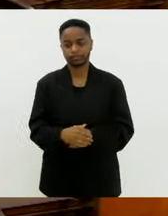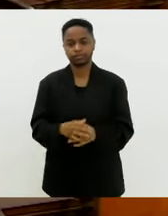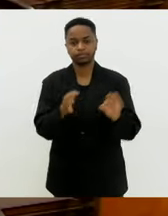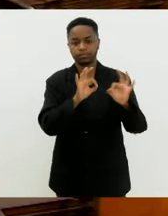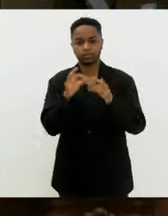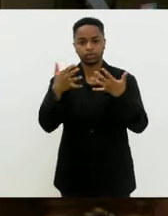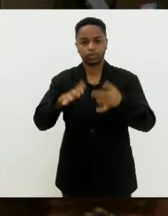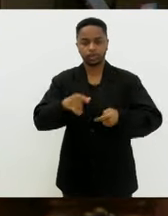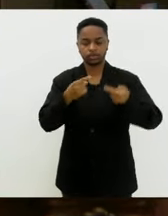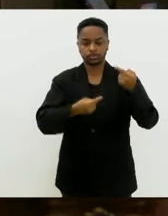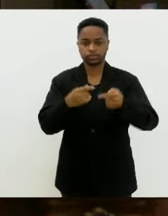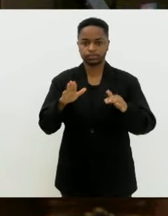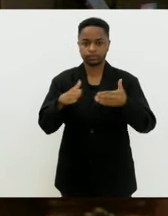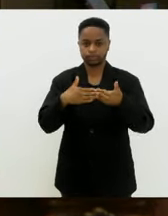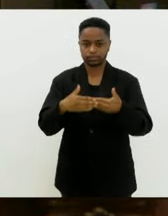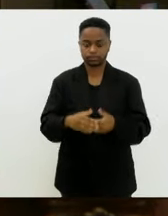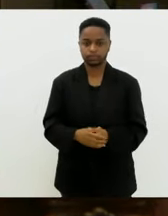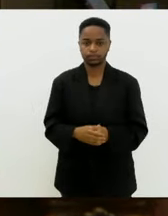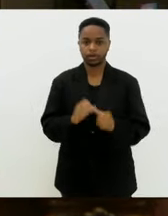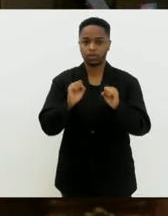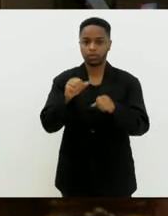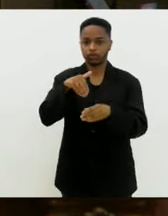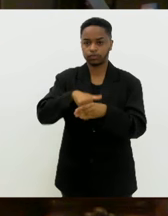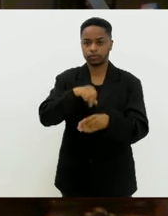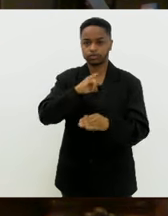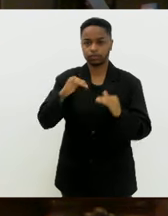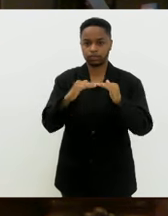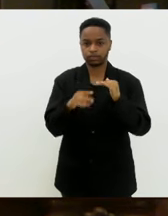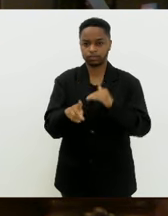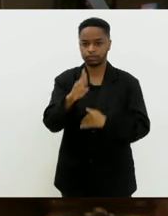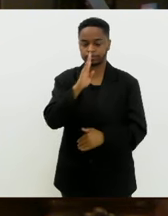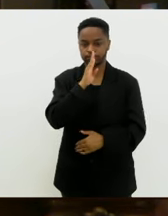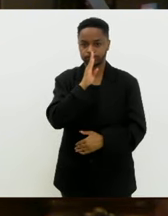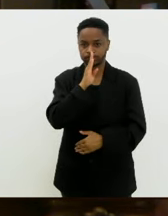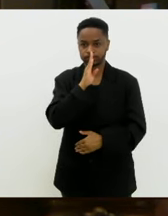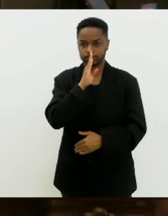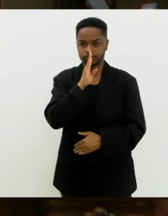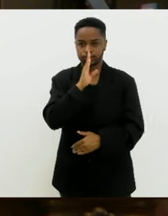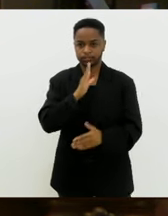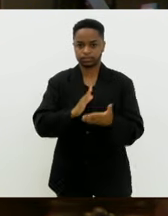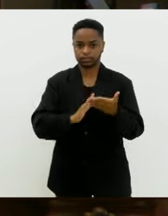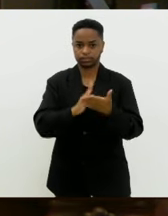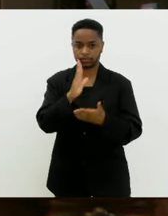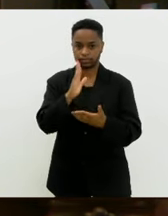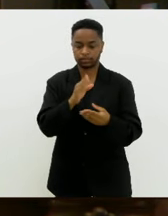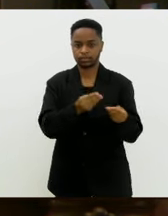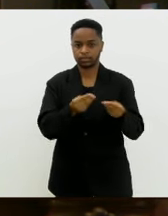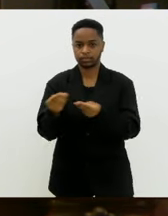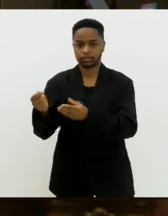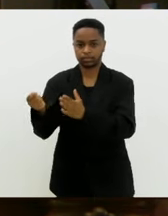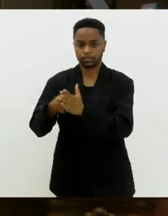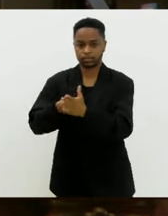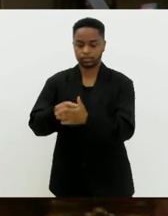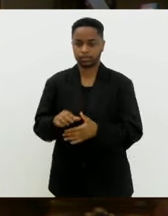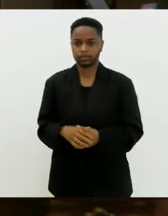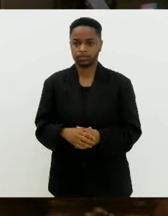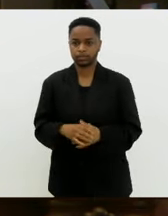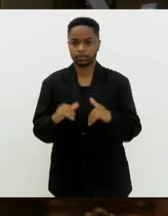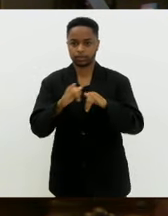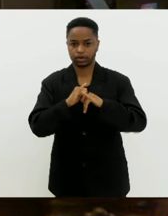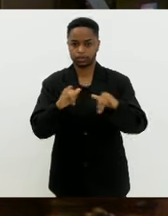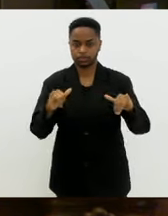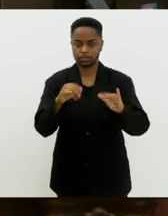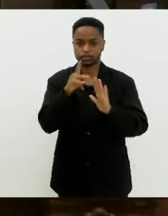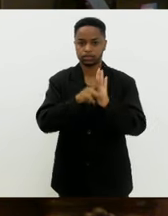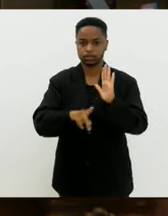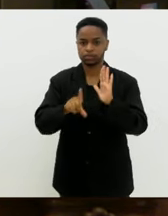queira discutir, encerrada a discussão, em votação. Os senhores que aprovam, permaneçam como estão. Aprovado, vai autógrafo. Anuncio o projeto